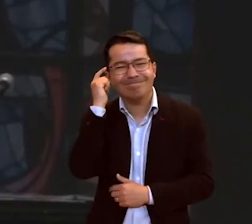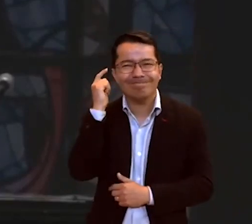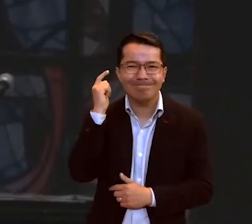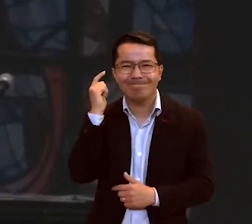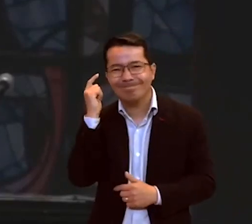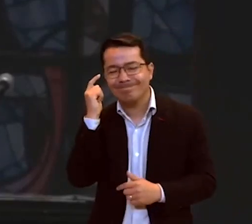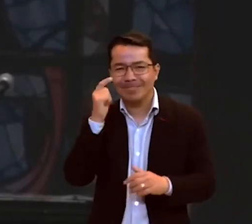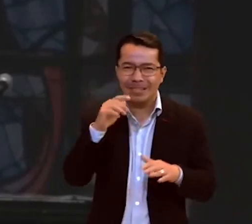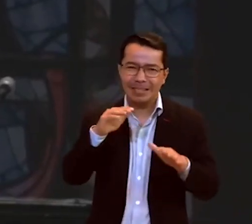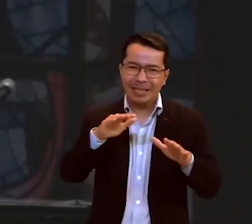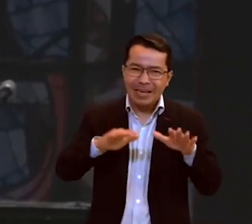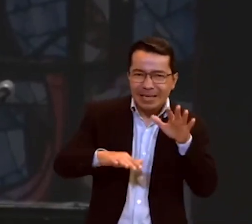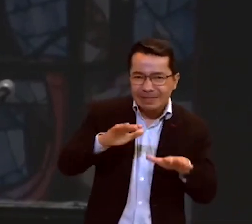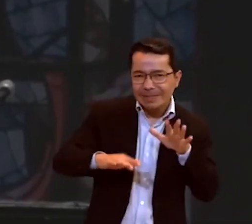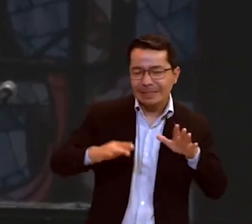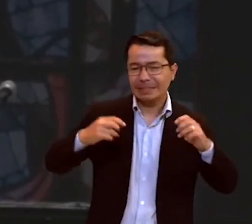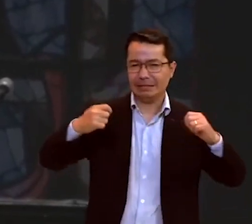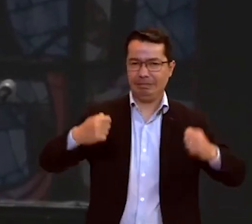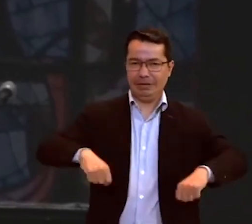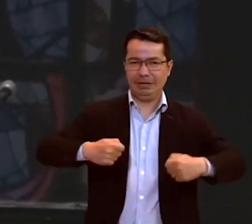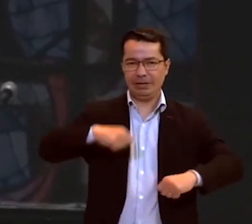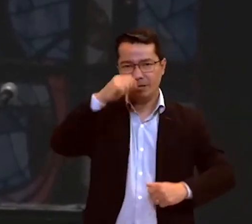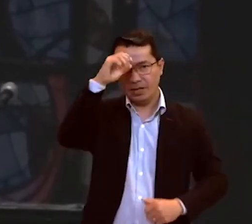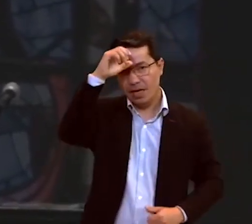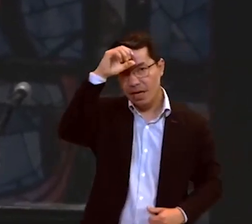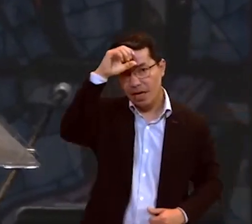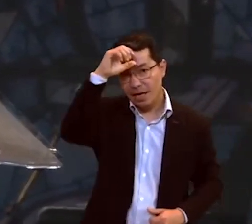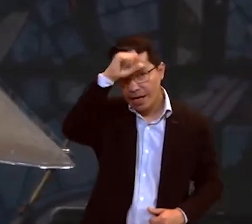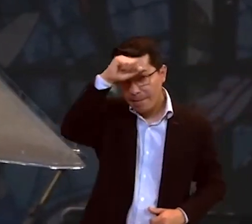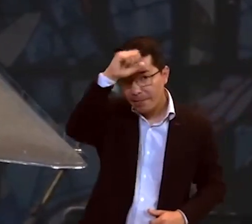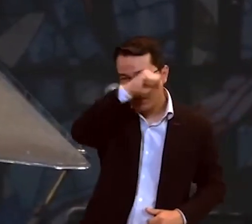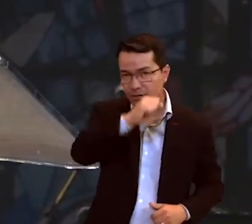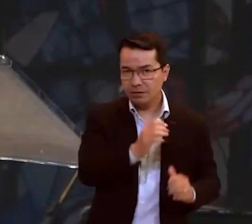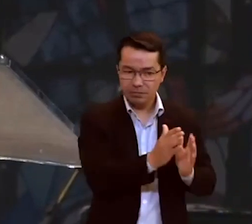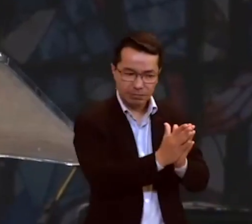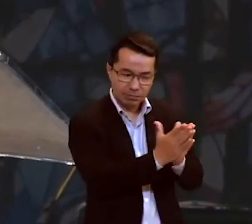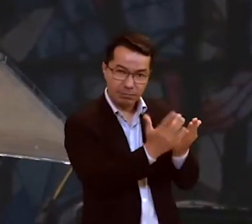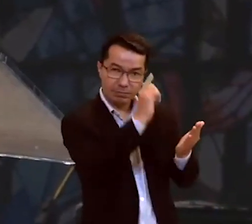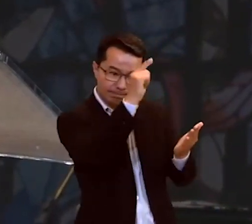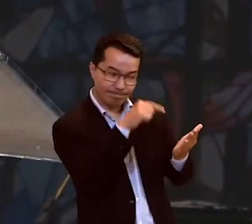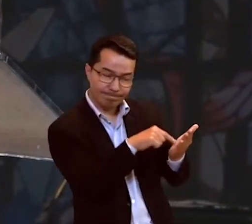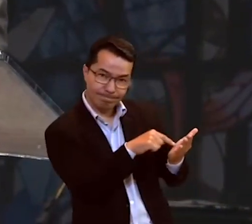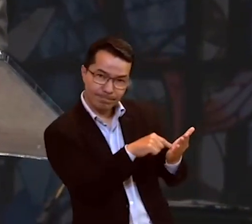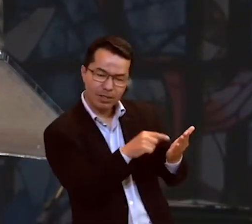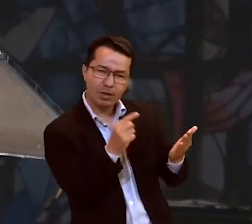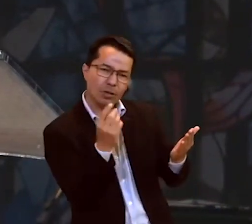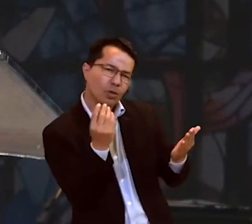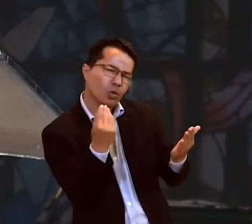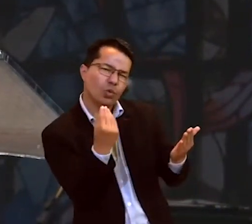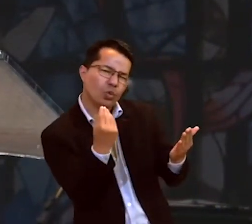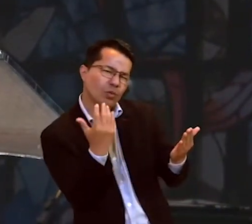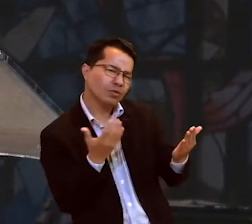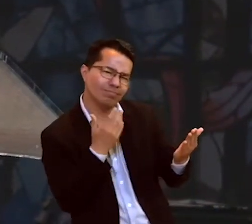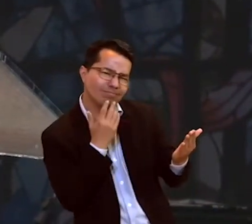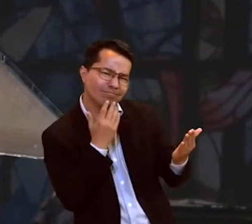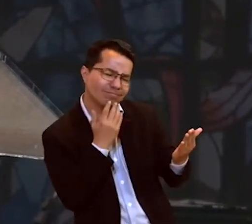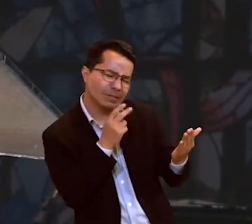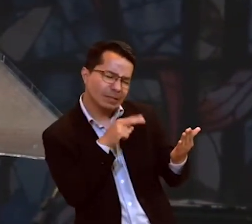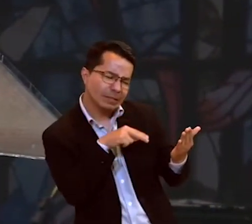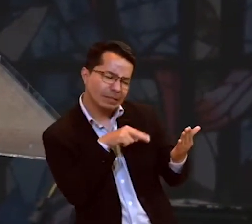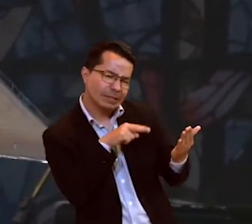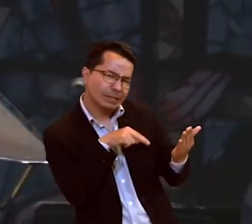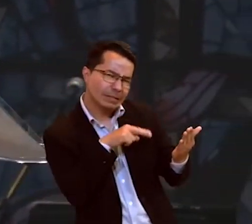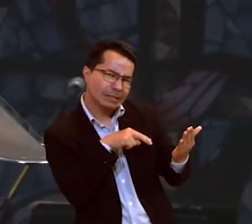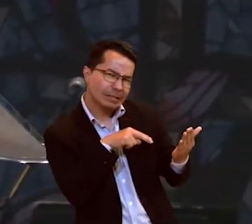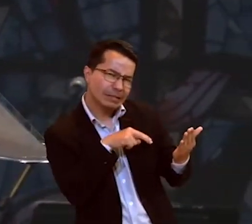precisar aprender com a palavra de Deus como é que a gente enfrenta esses momentos de